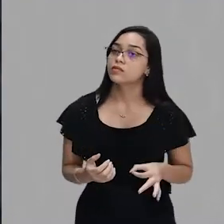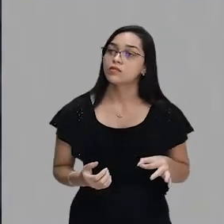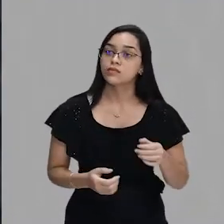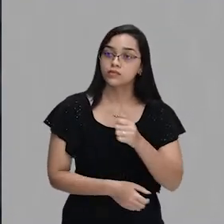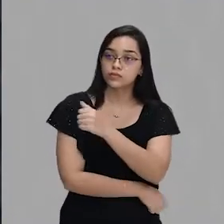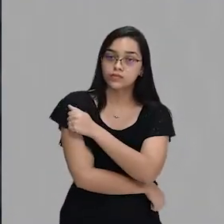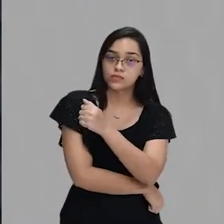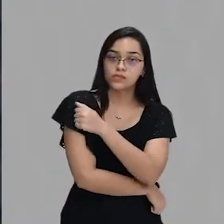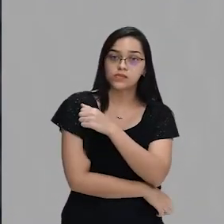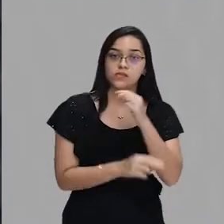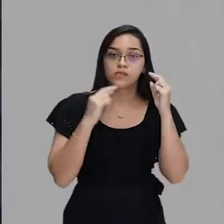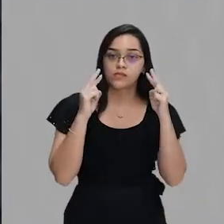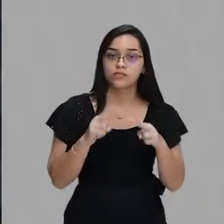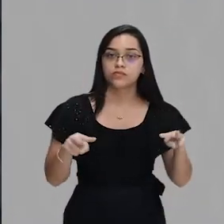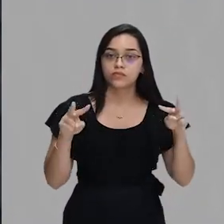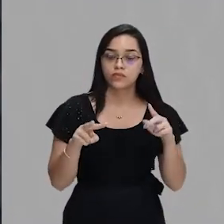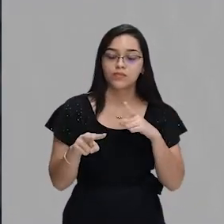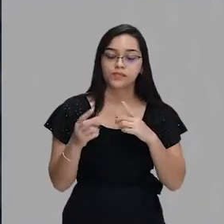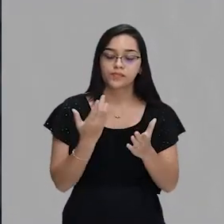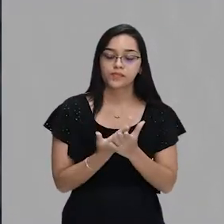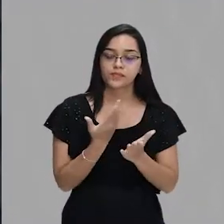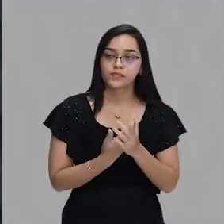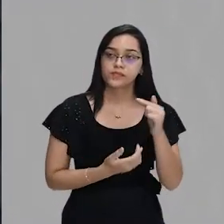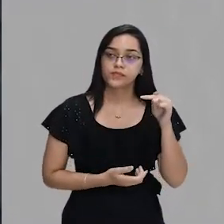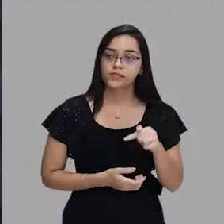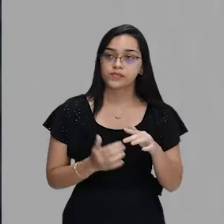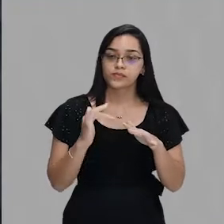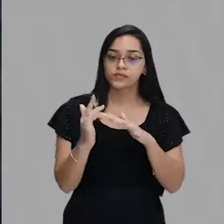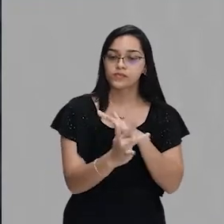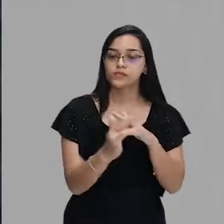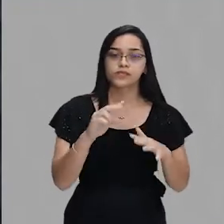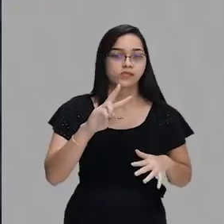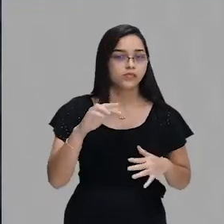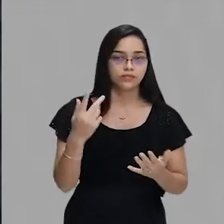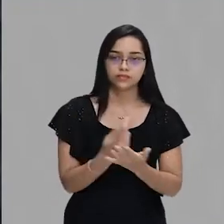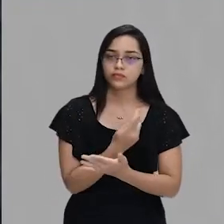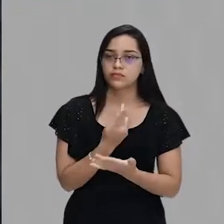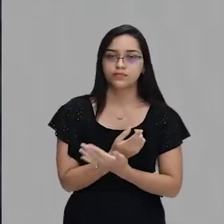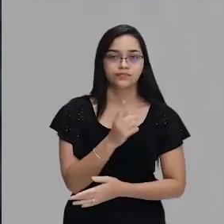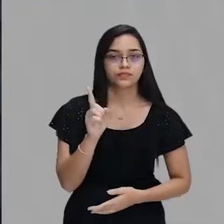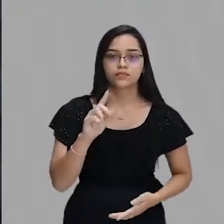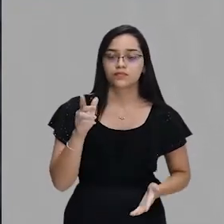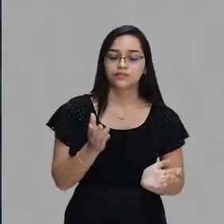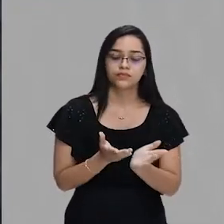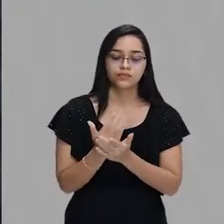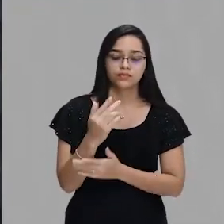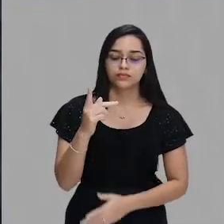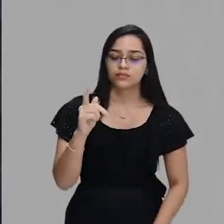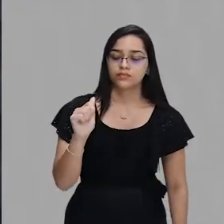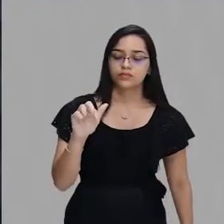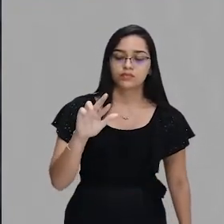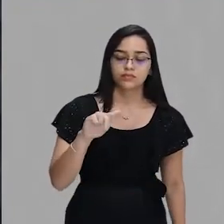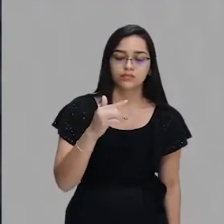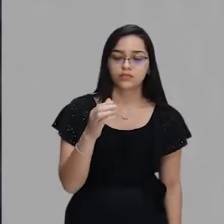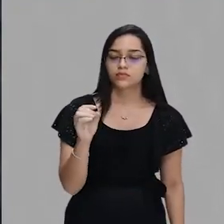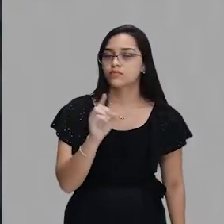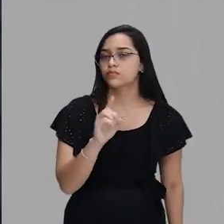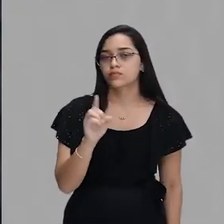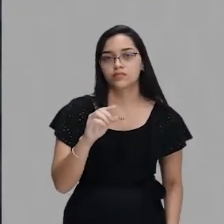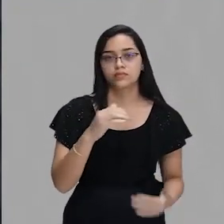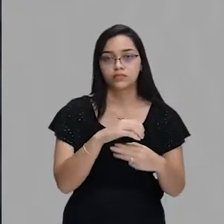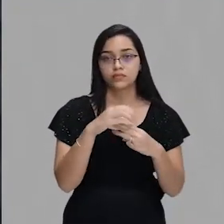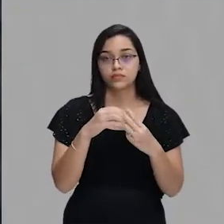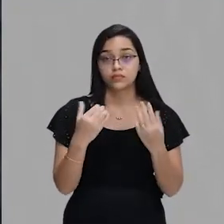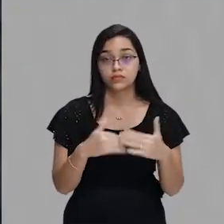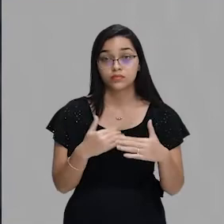alunos que acompanham as nossas aulas aqui na plataforma, eles não vão errar questão de desvio padrão de jeito nenhum nas provas do